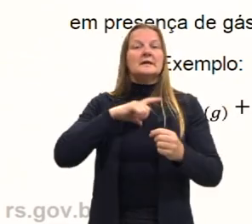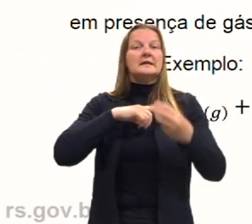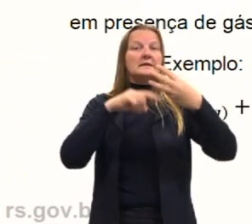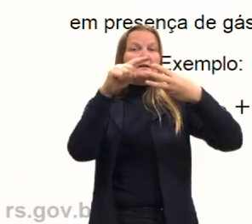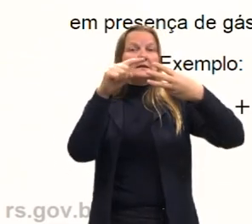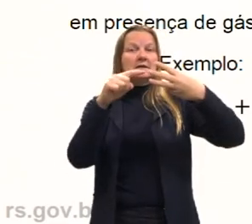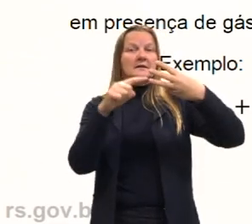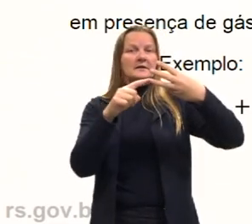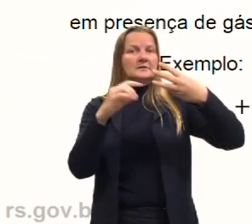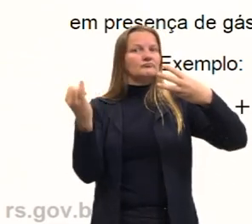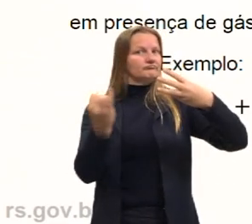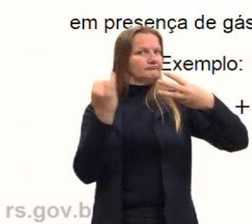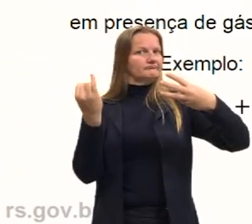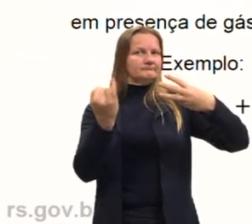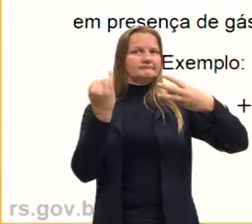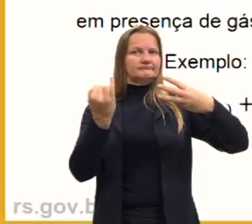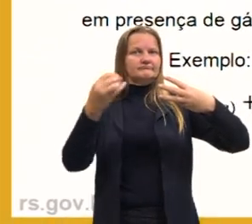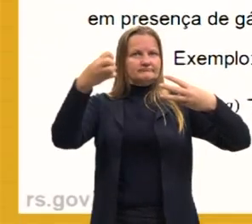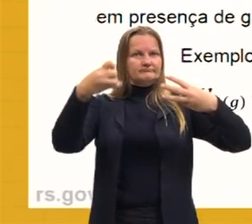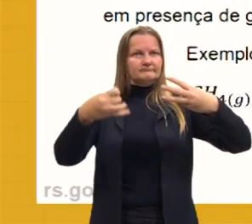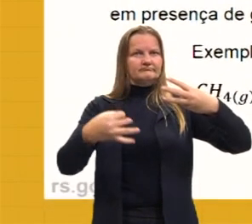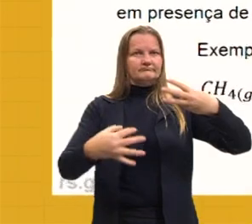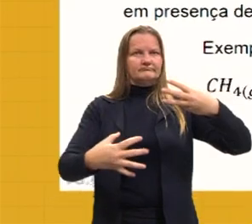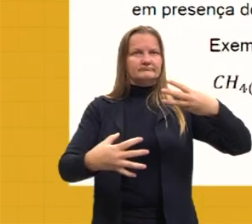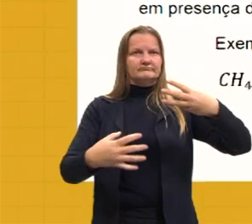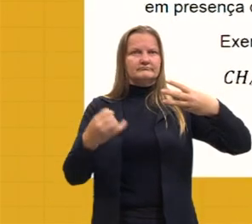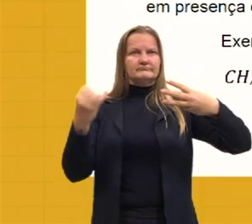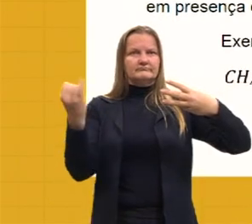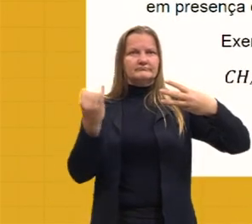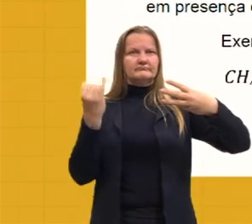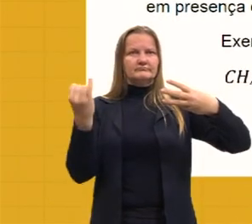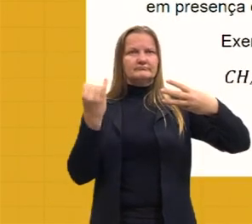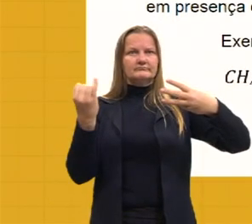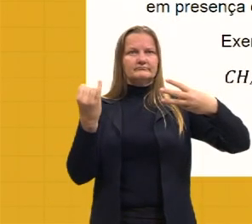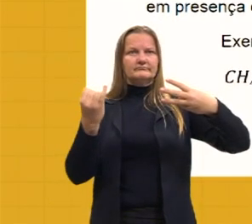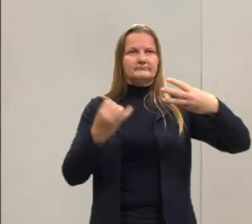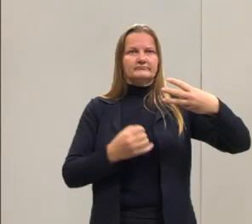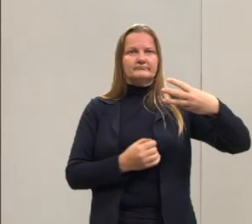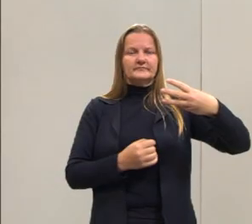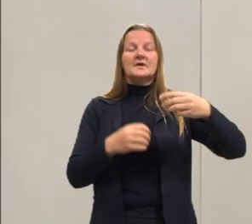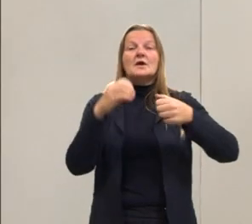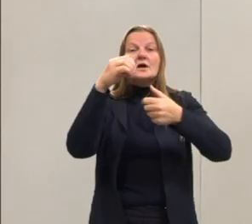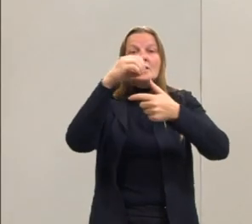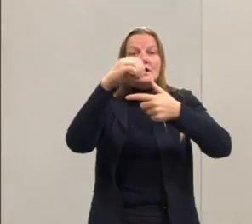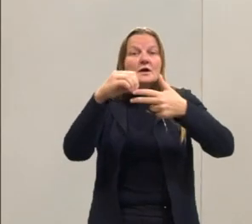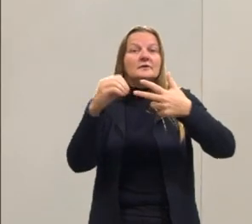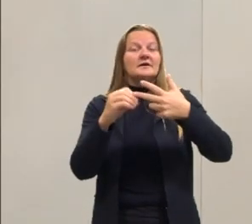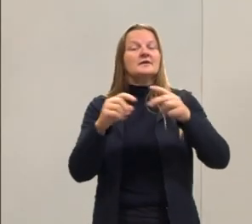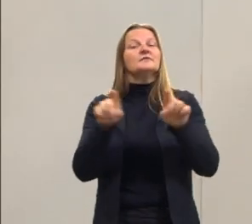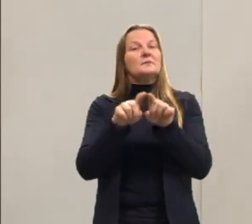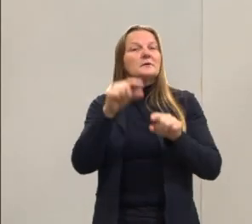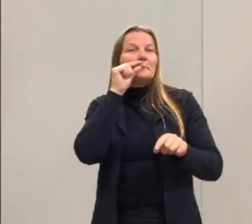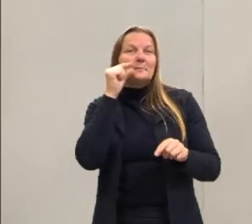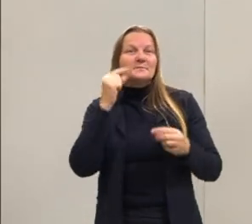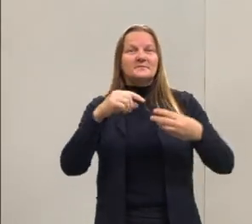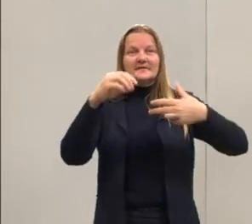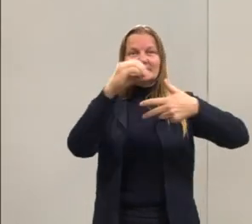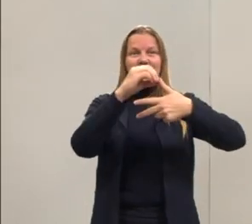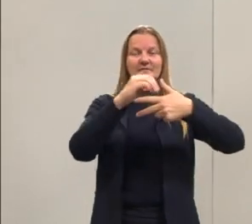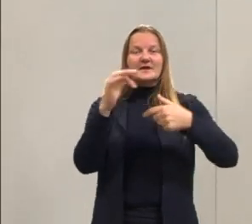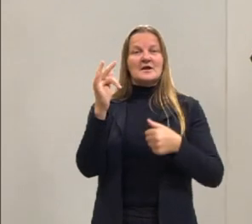que são citados aí que e acaba tempo exigido Nas questões tanto de nem conta de vestibular existe